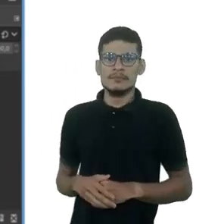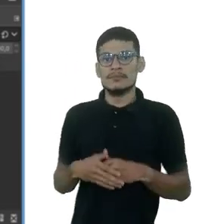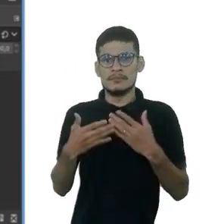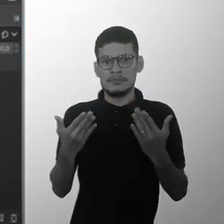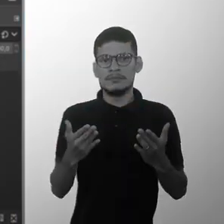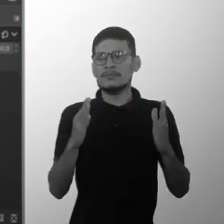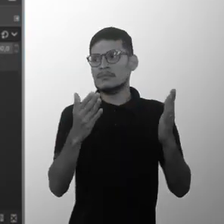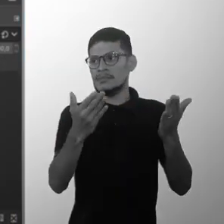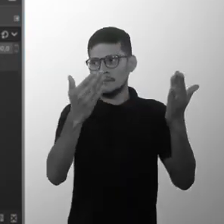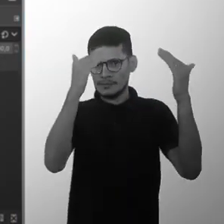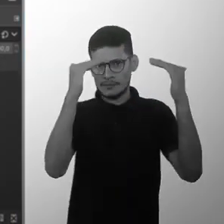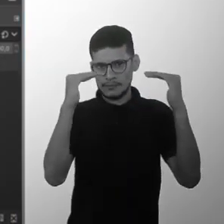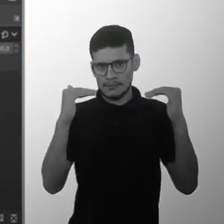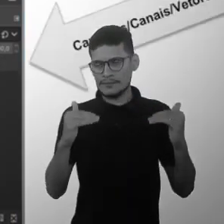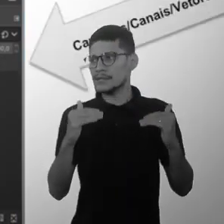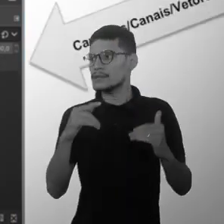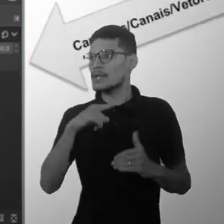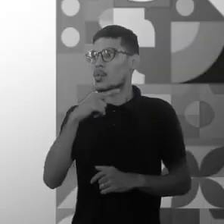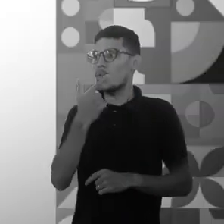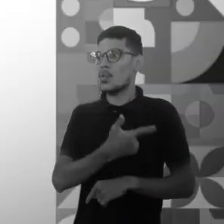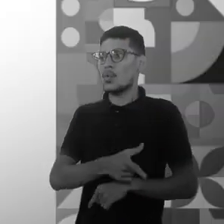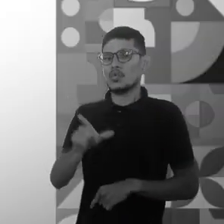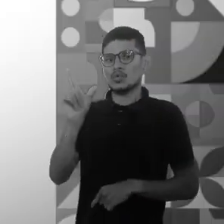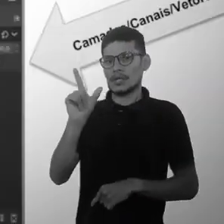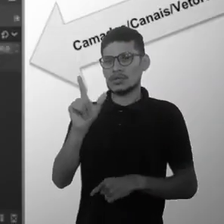outro menu, né?